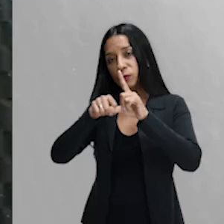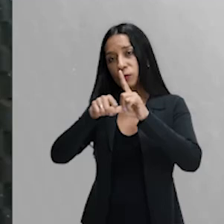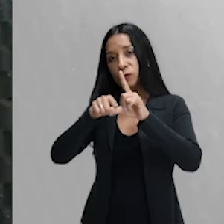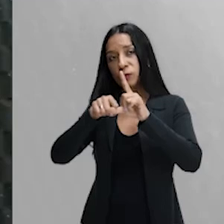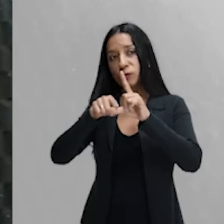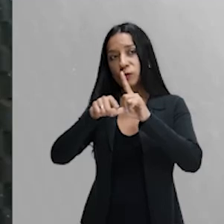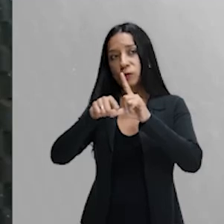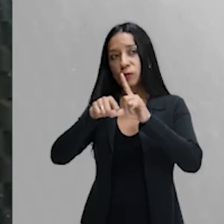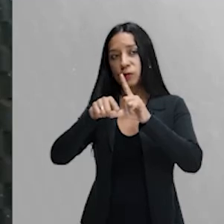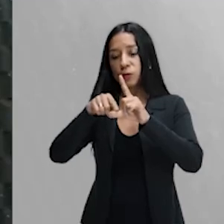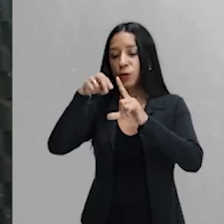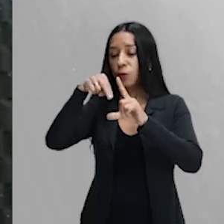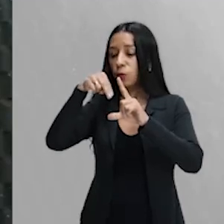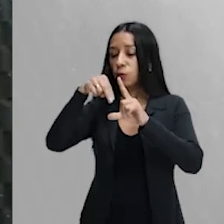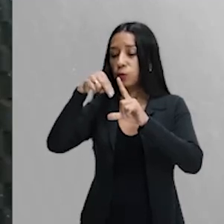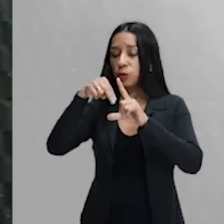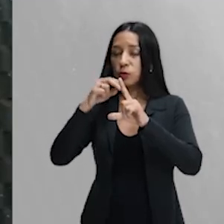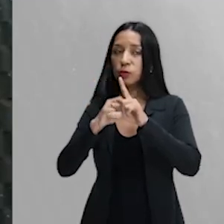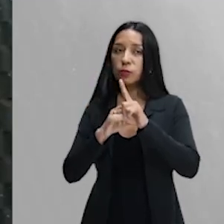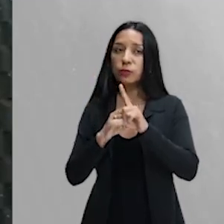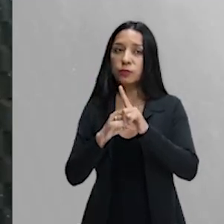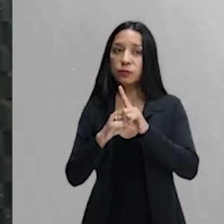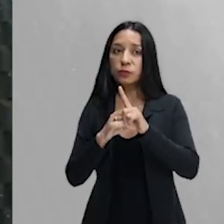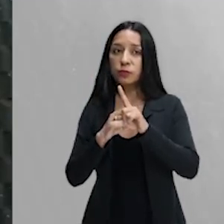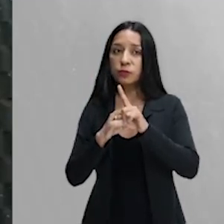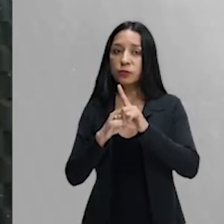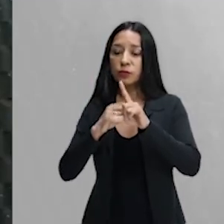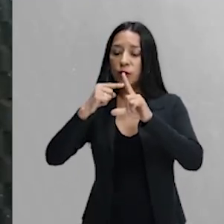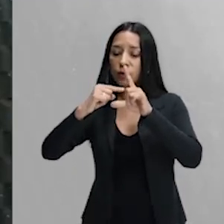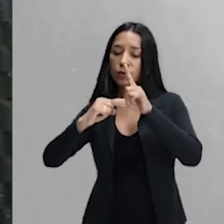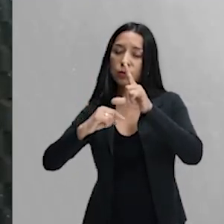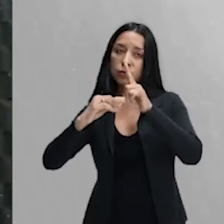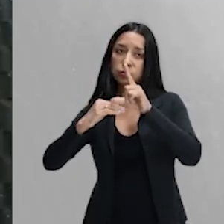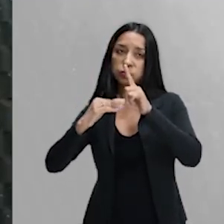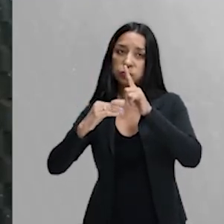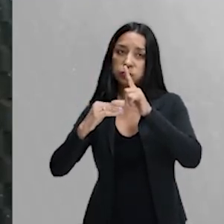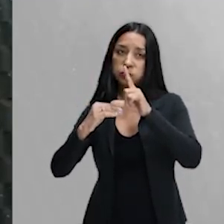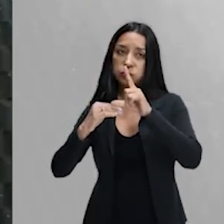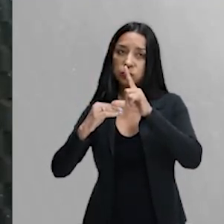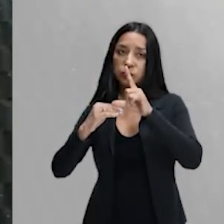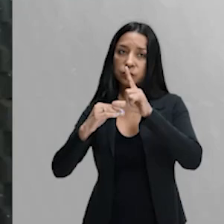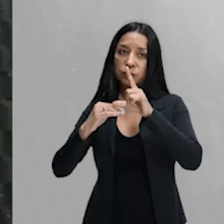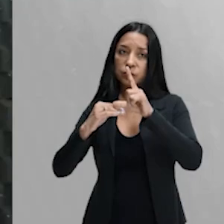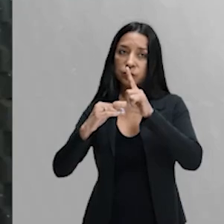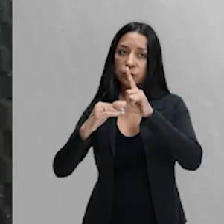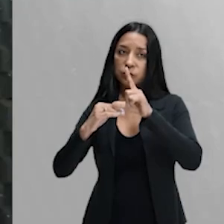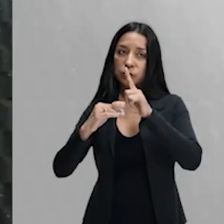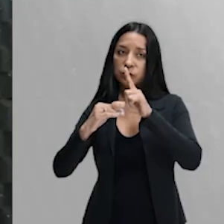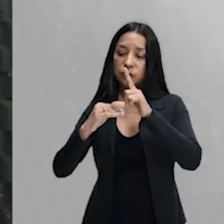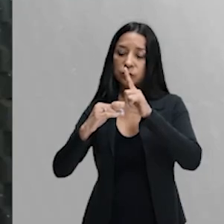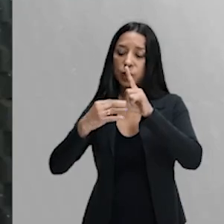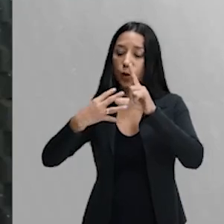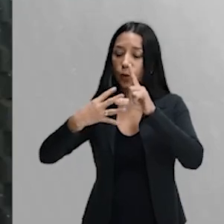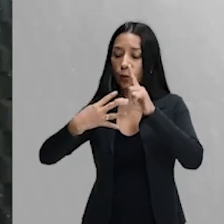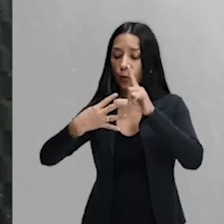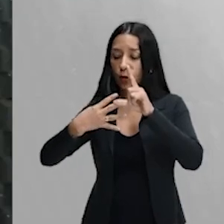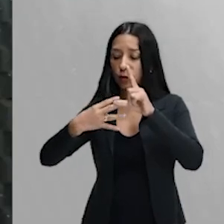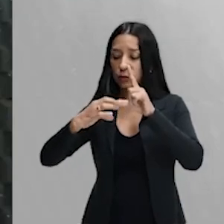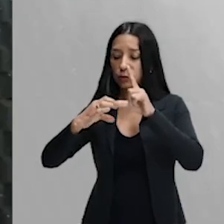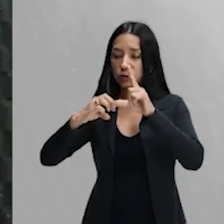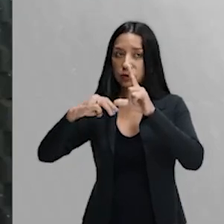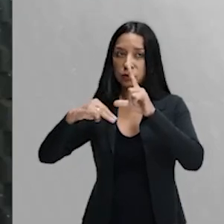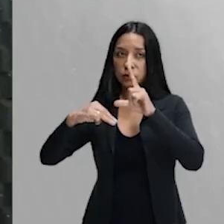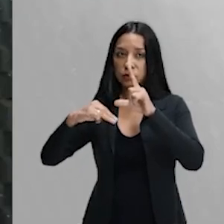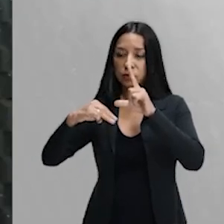de M, ó. Tá? Esse lado aqui, esse lado mede 4,